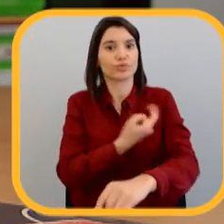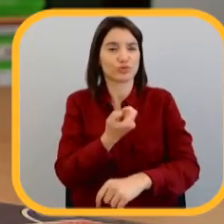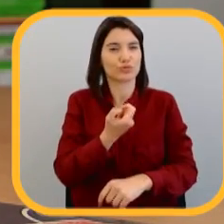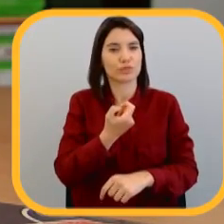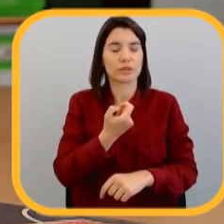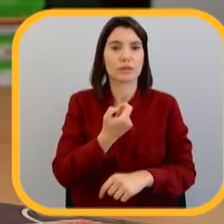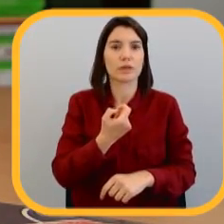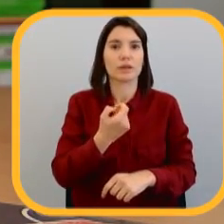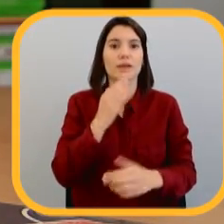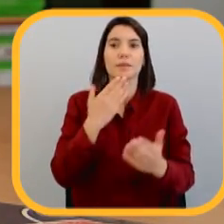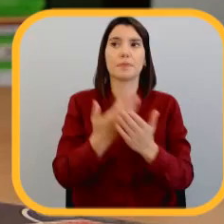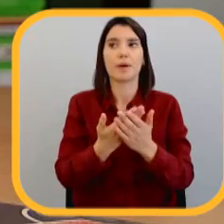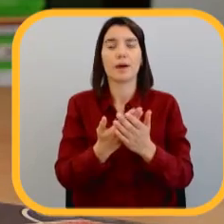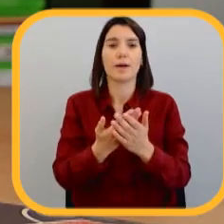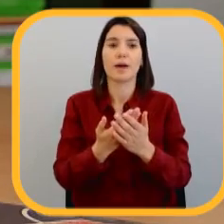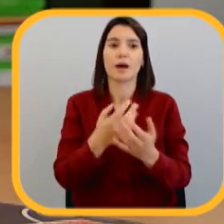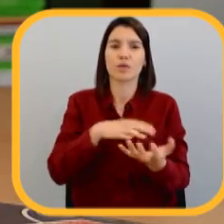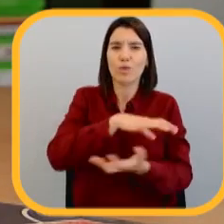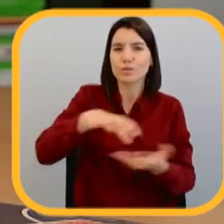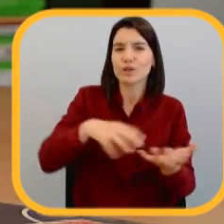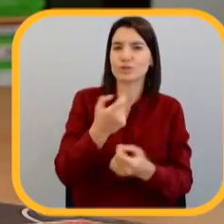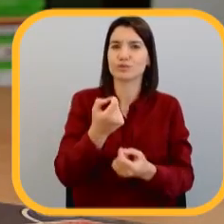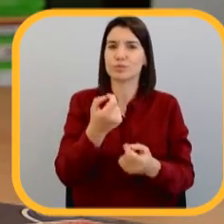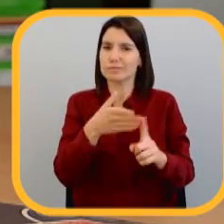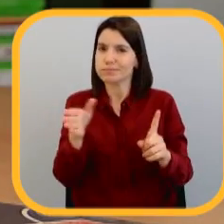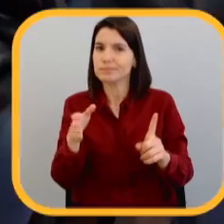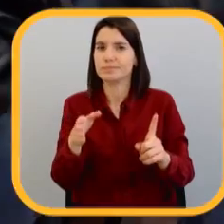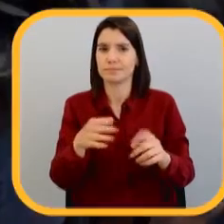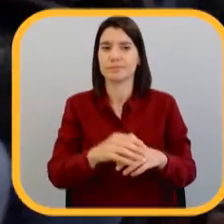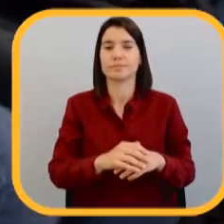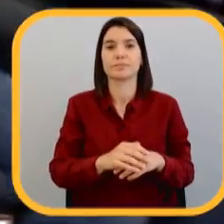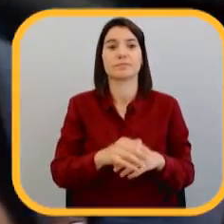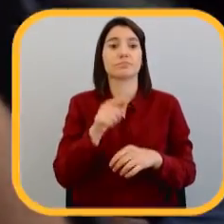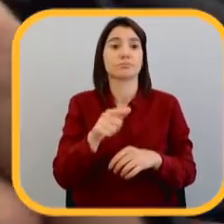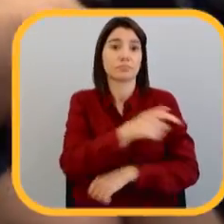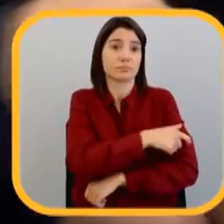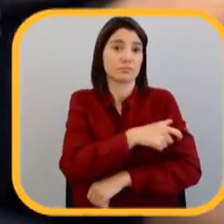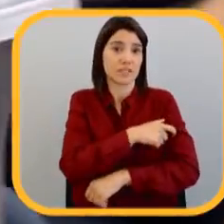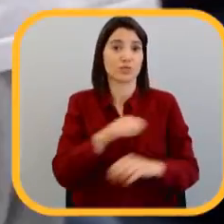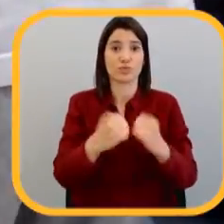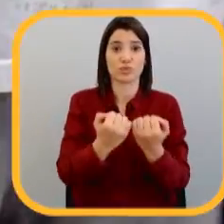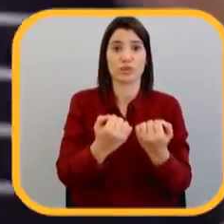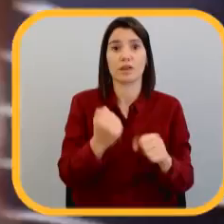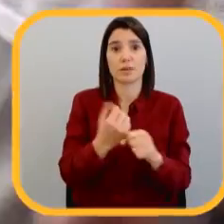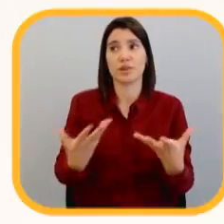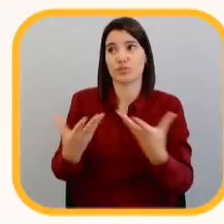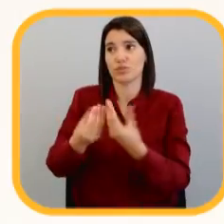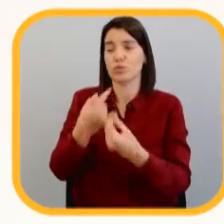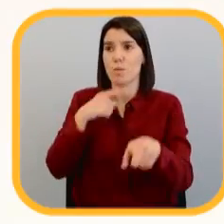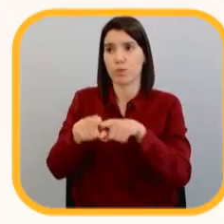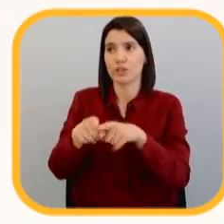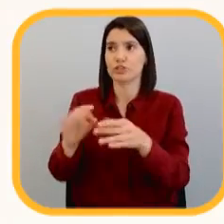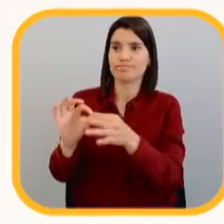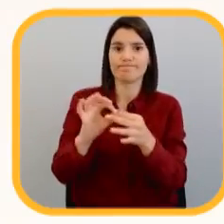não é? De causarem alguma perturbação, alguma disrupção. Os agentes sociais têm trabalhado em conjunto